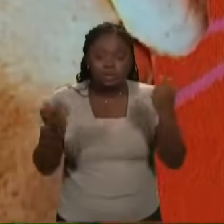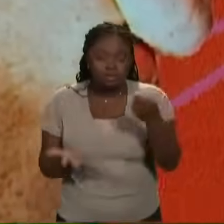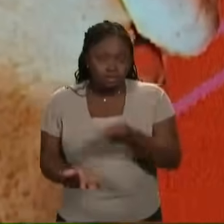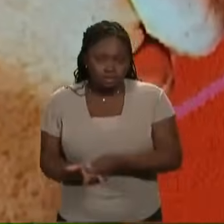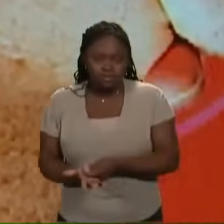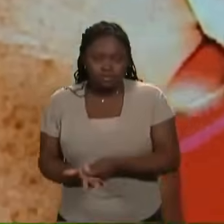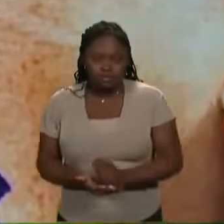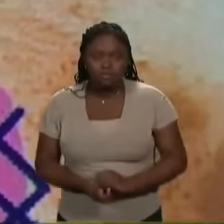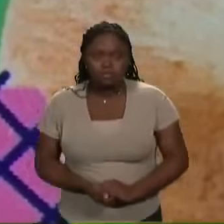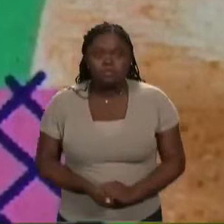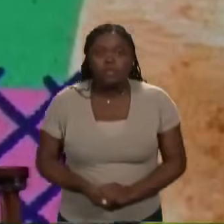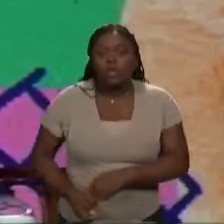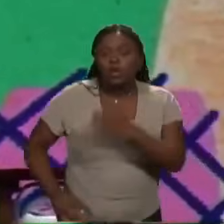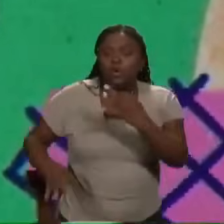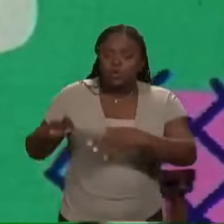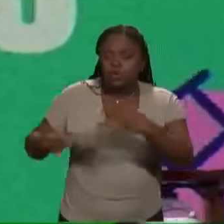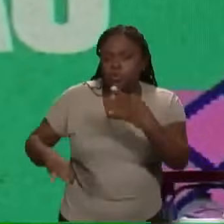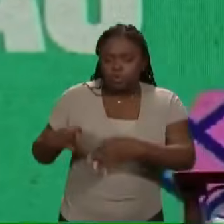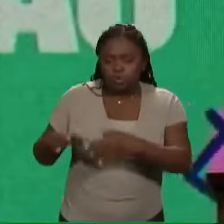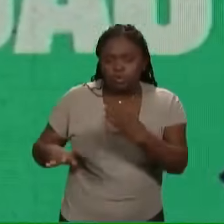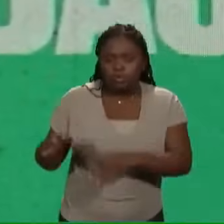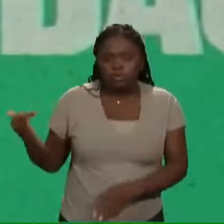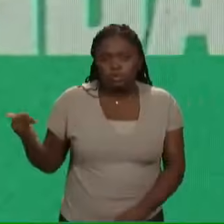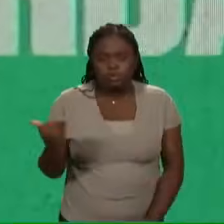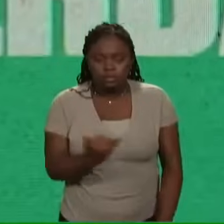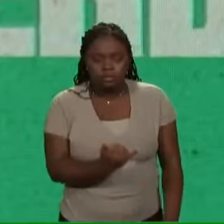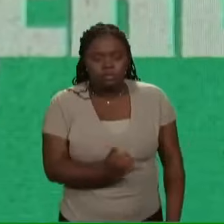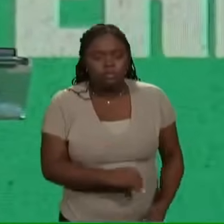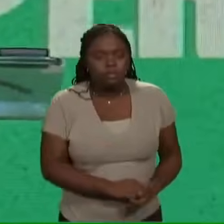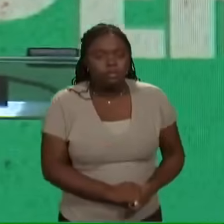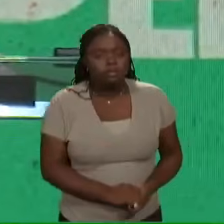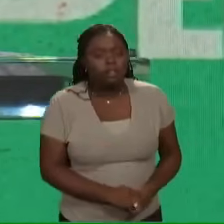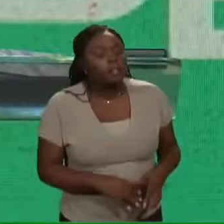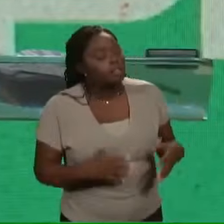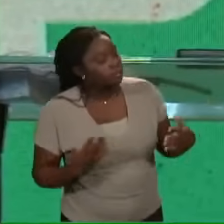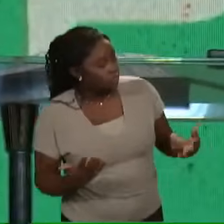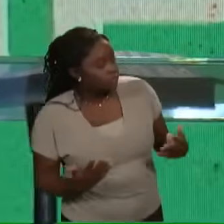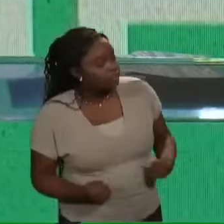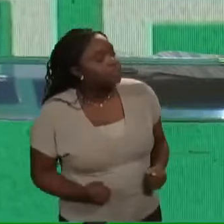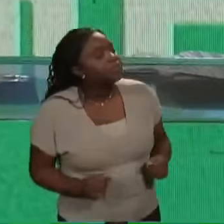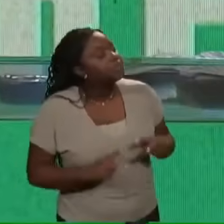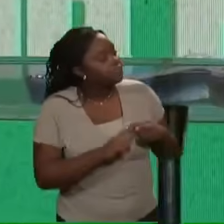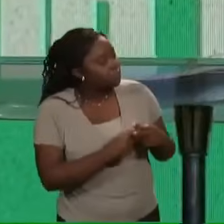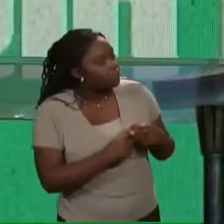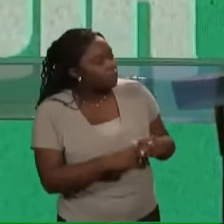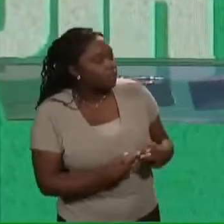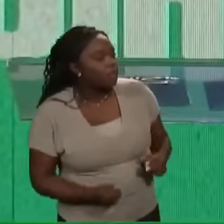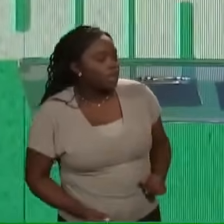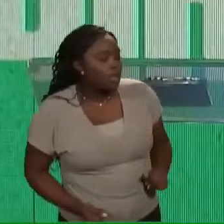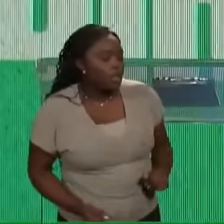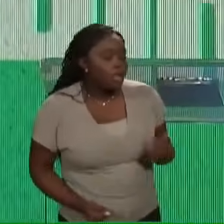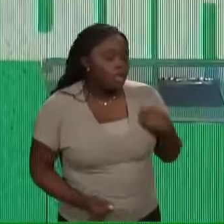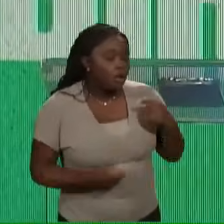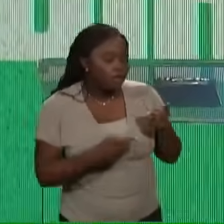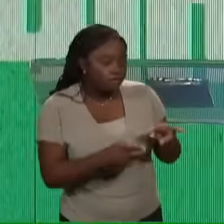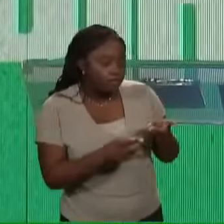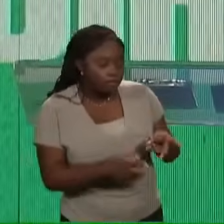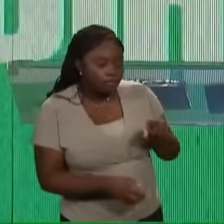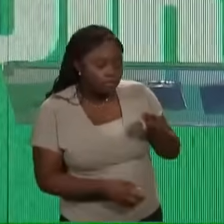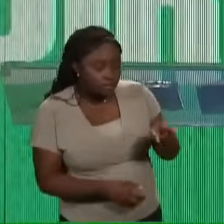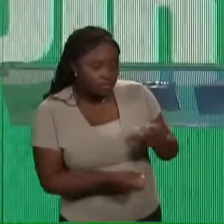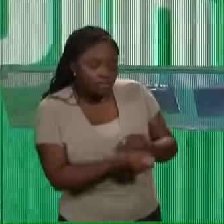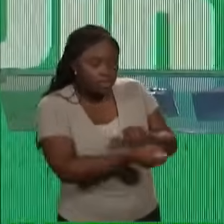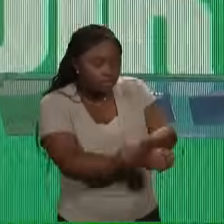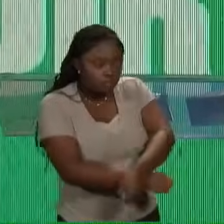que o juiz falou? Vamos acertar da seguinte maneira: vou vender você como escravo,